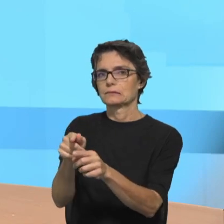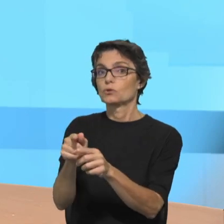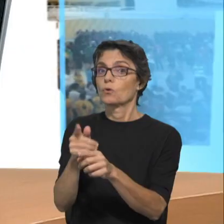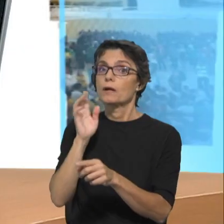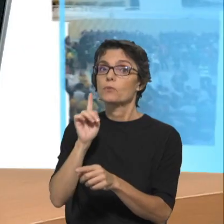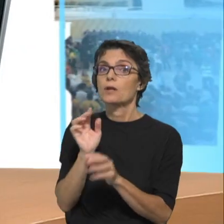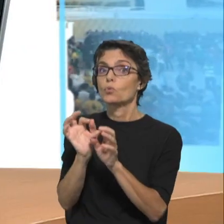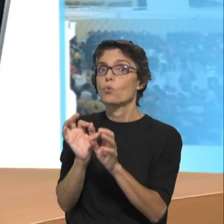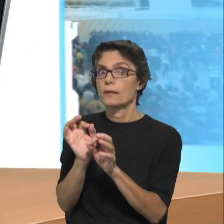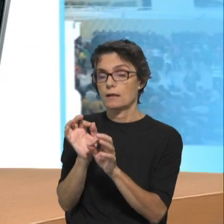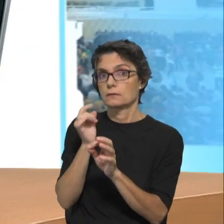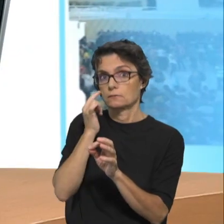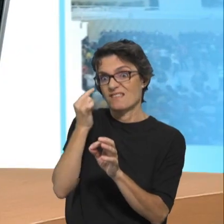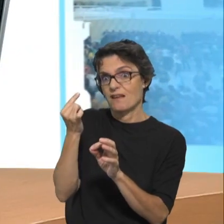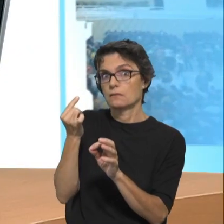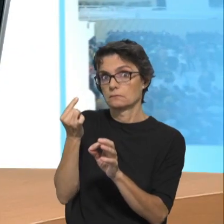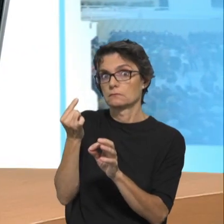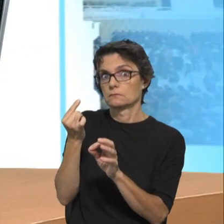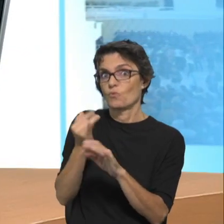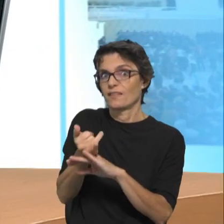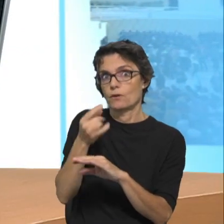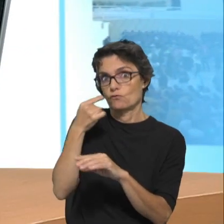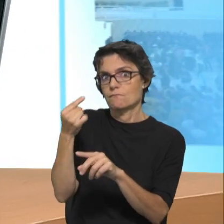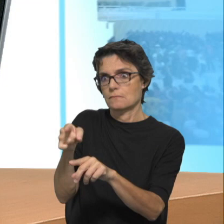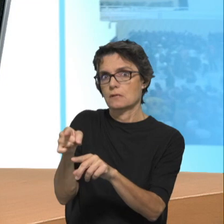nós termos um programa